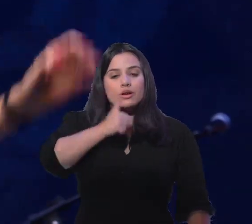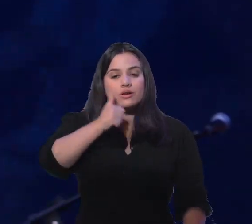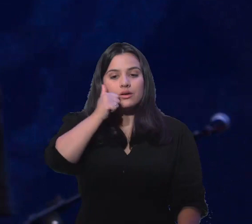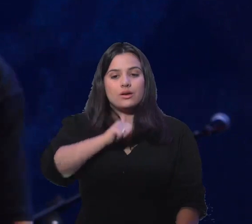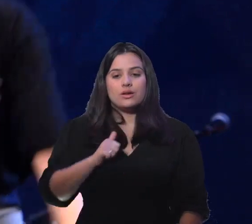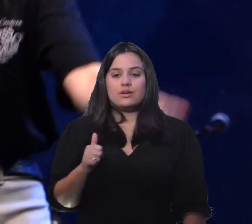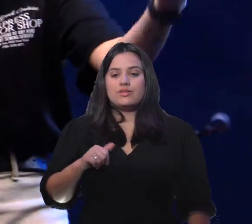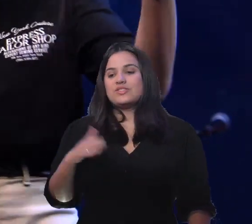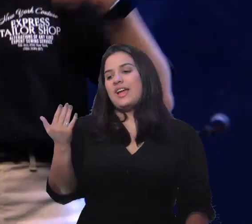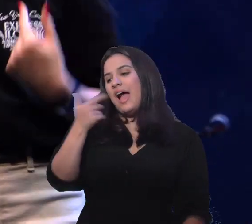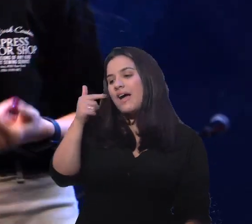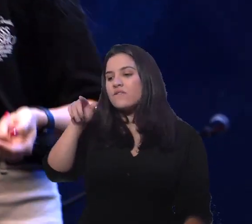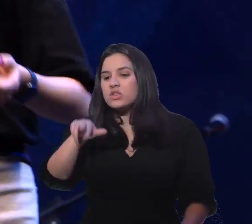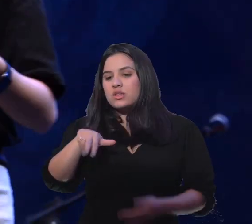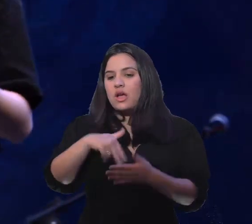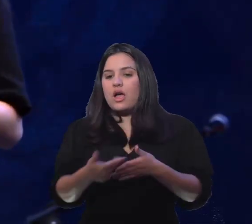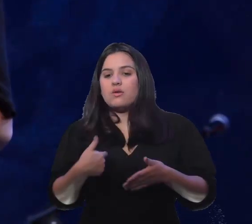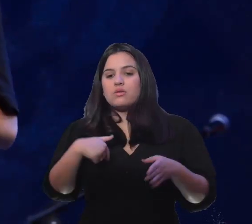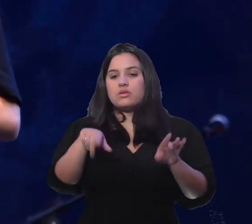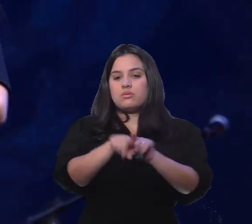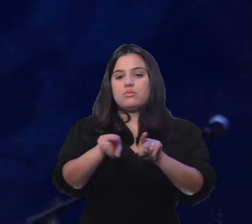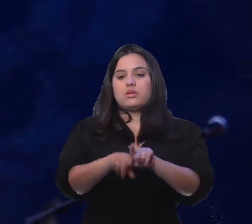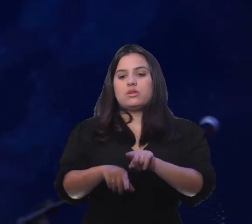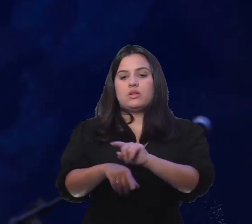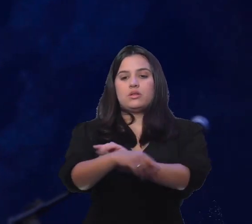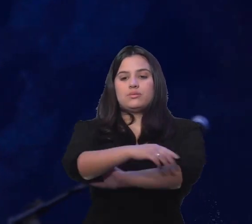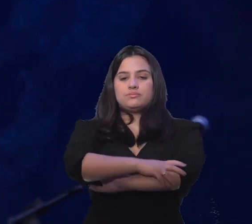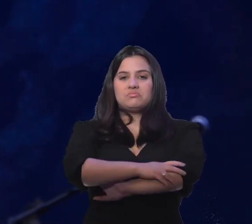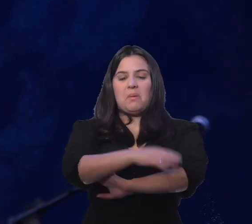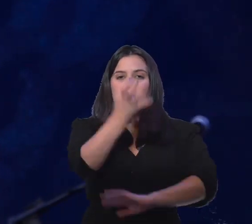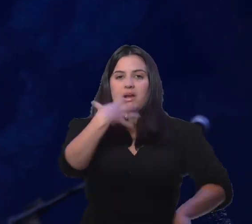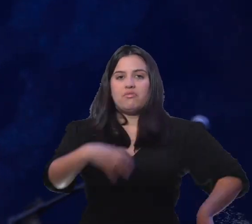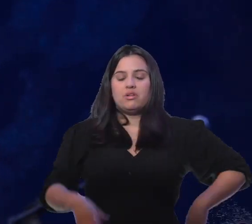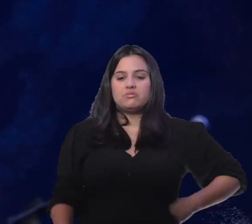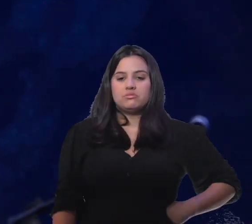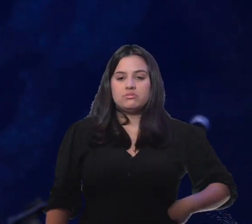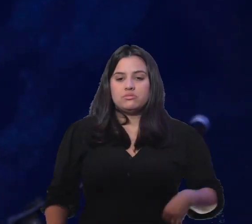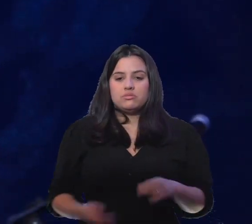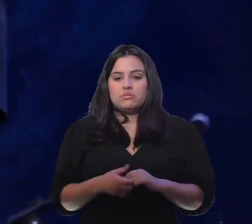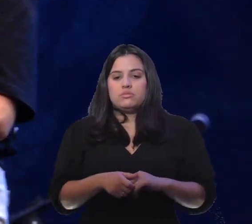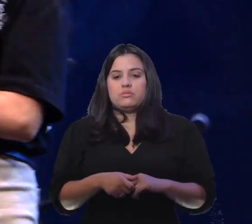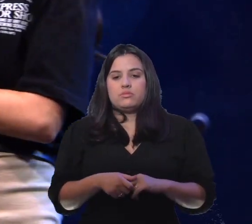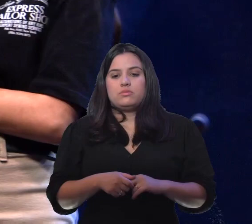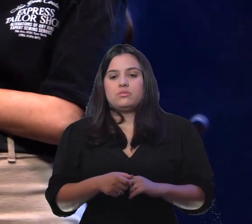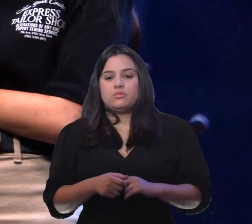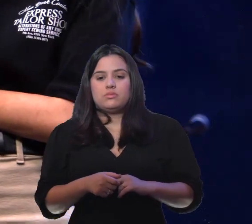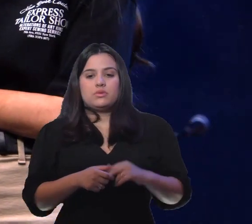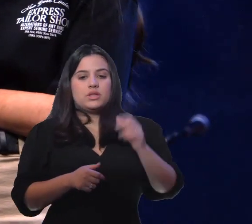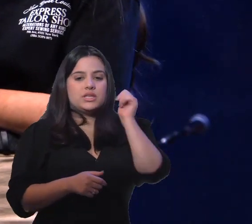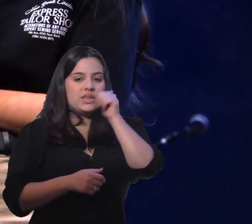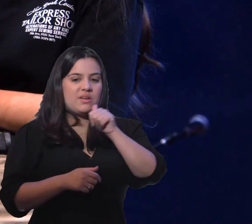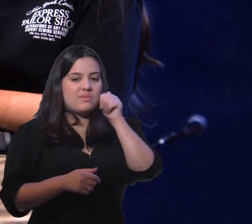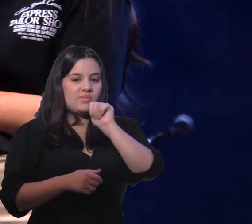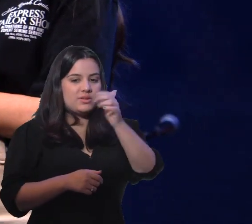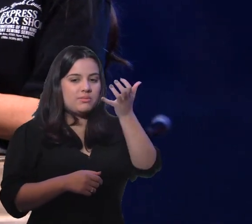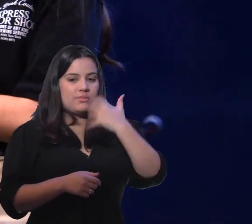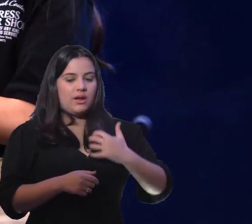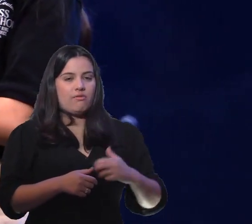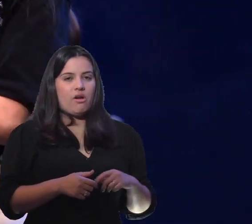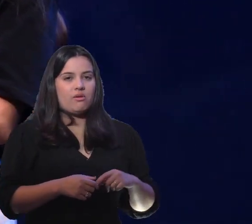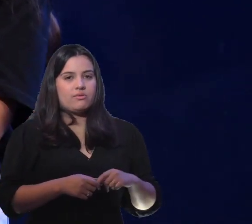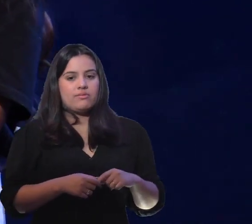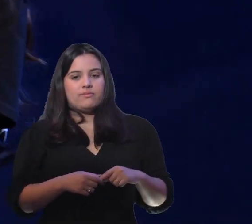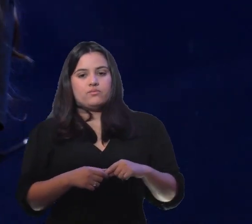eu tipo cheguei, você caiu, eu também caí. E ela tava tipo assim. E a moça, tipo, furiosa, a mulher que estava com